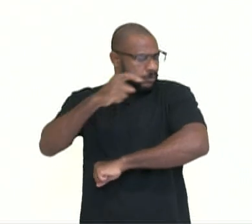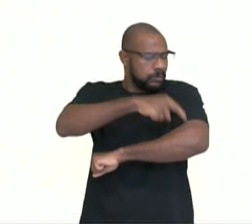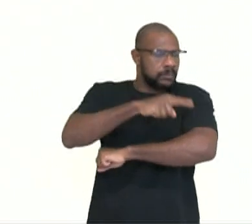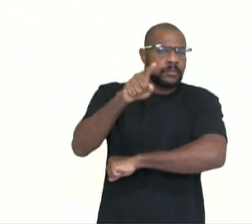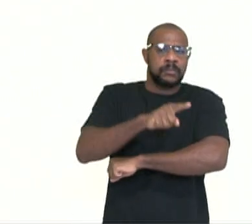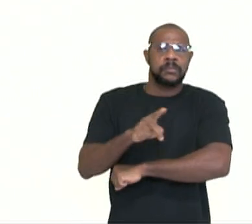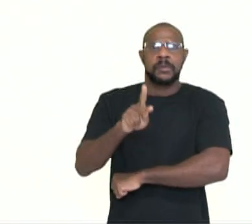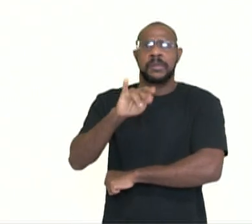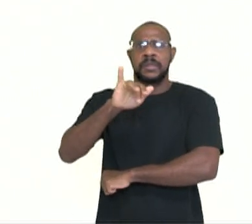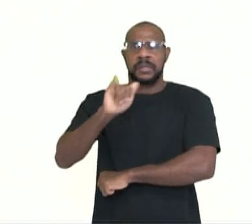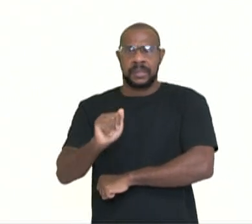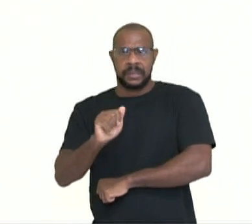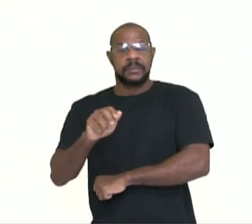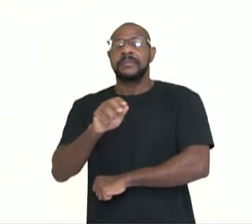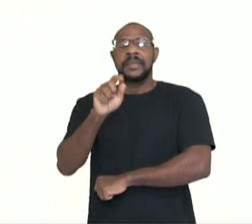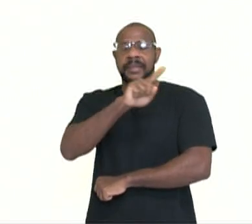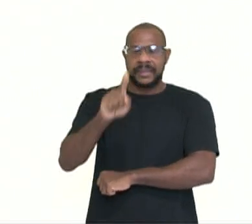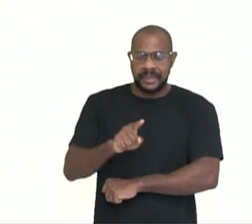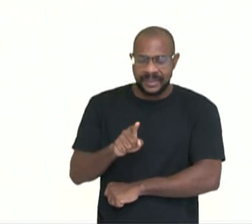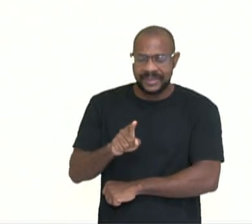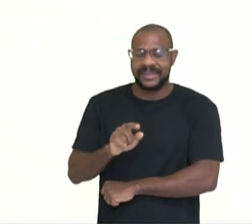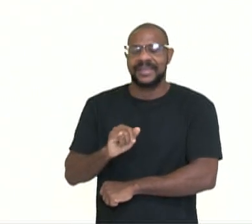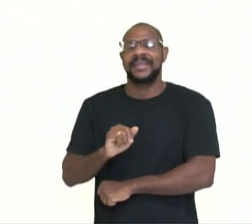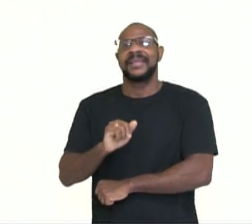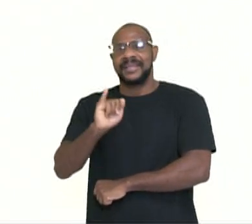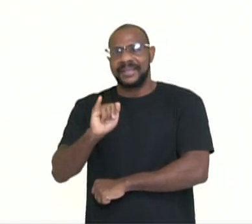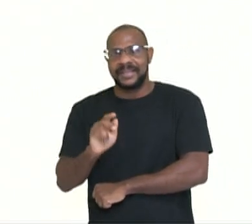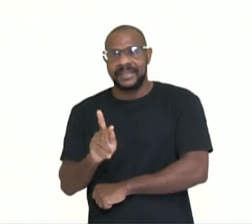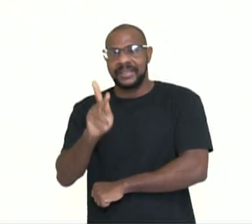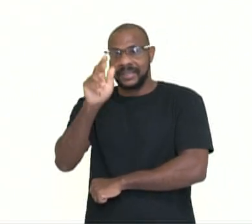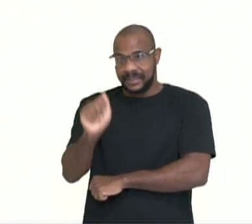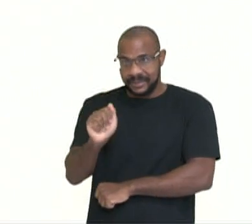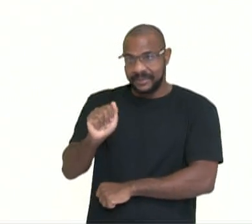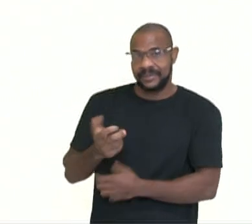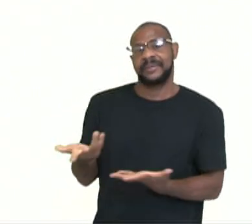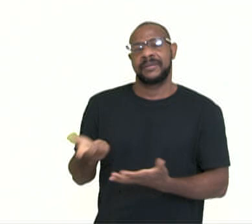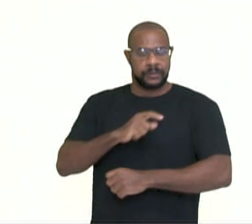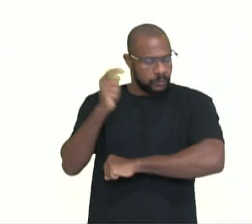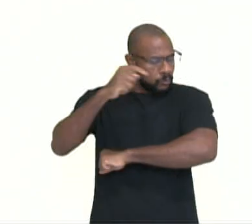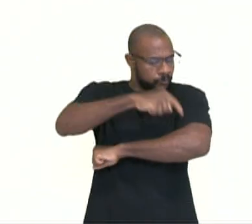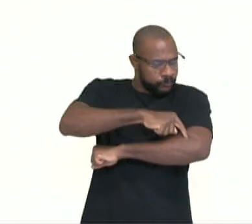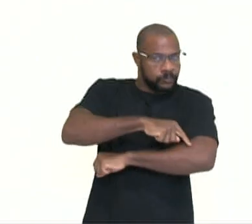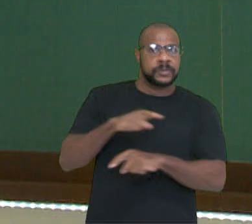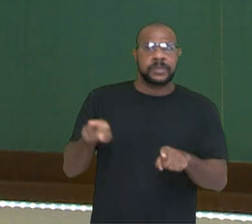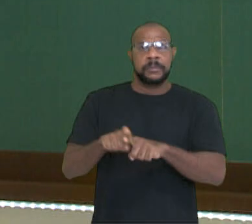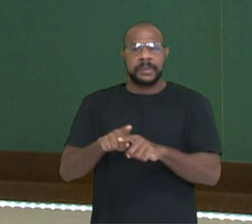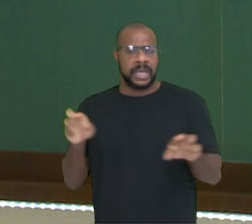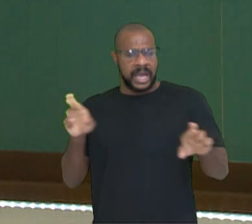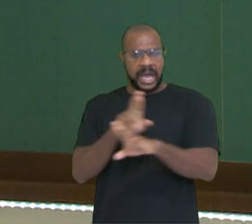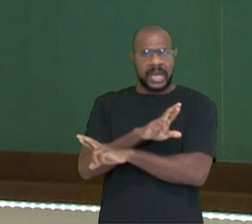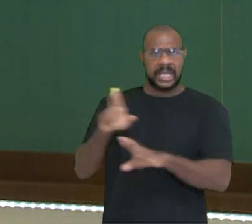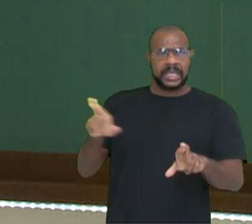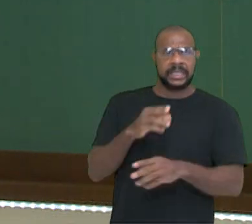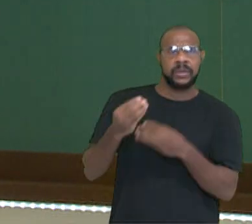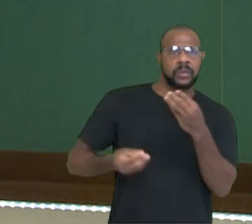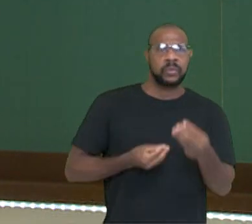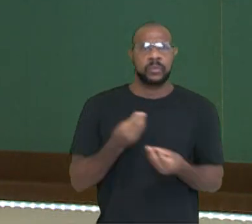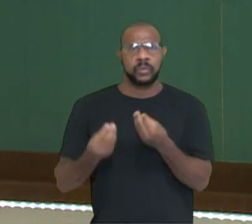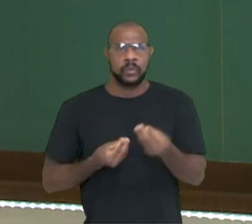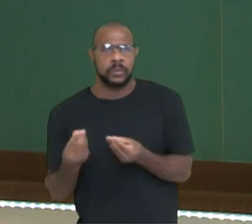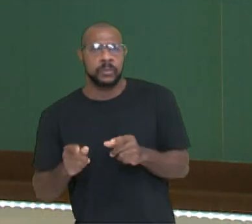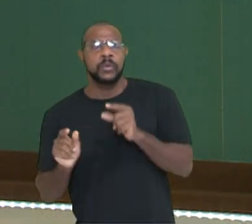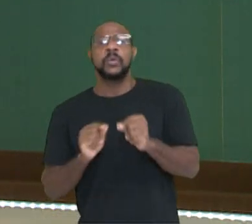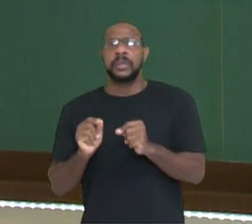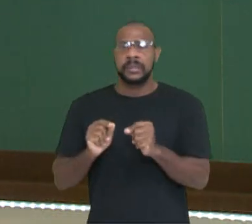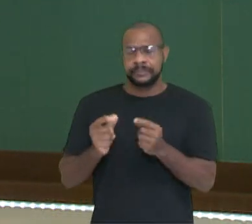vai dar uma relembrada no Zika vírus, falar, relacionar esses problemas com a genética também, uma aula um pouco diferente das que a gente veio tendo até